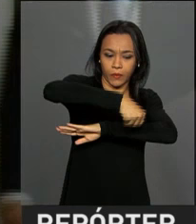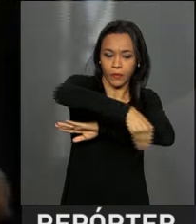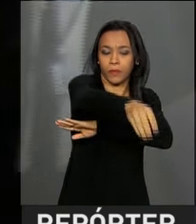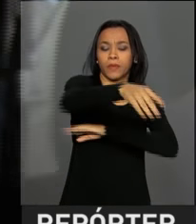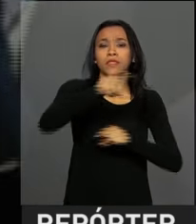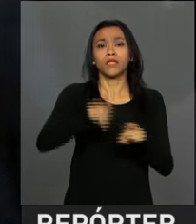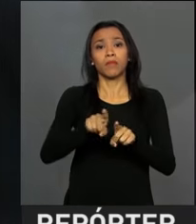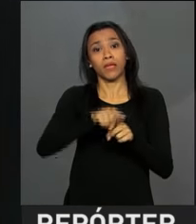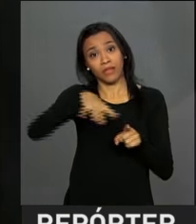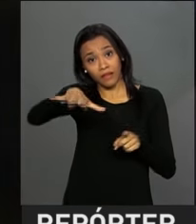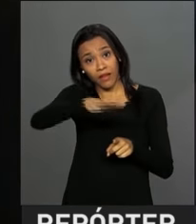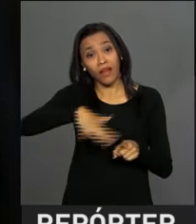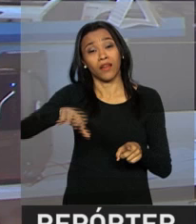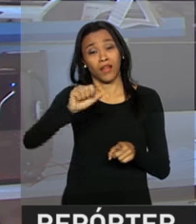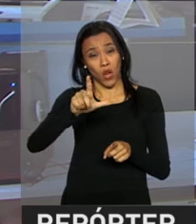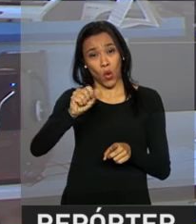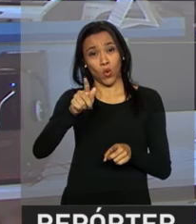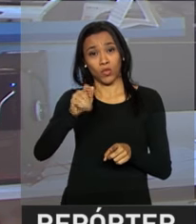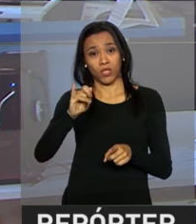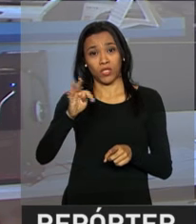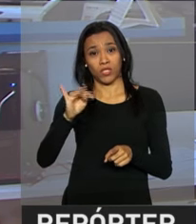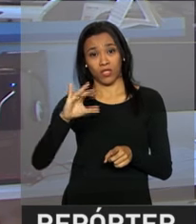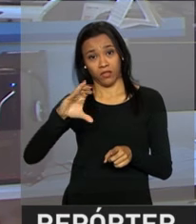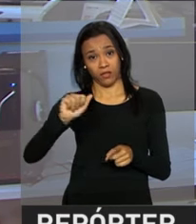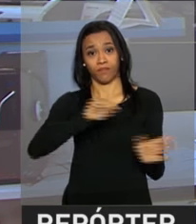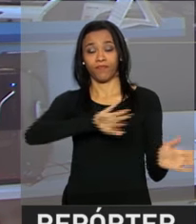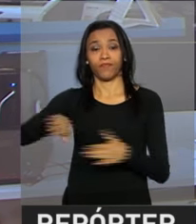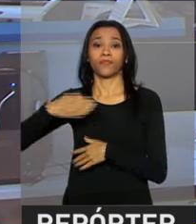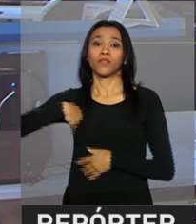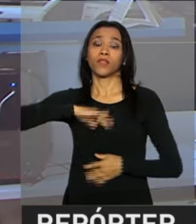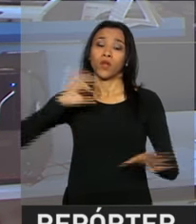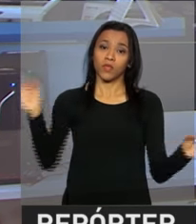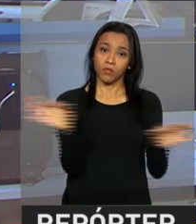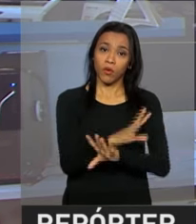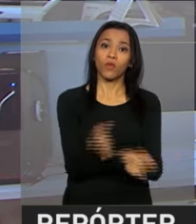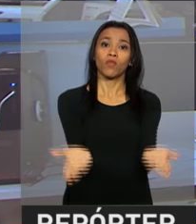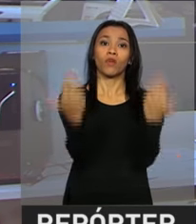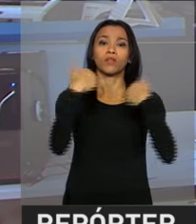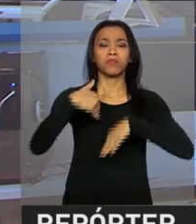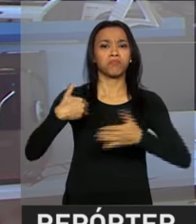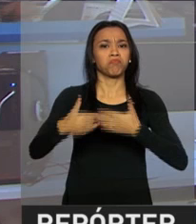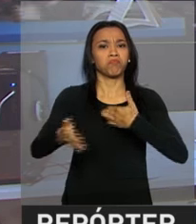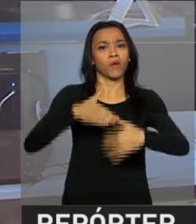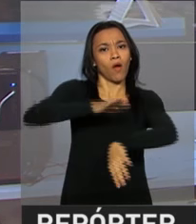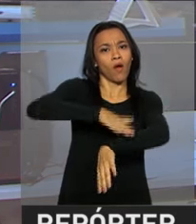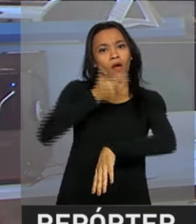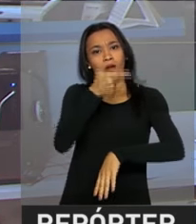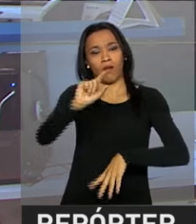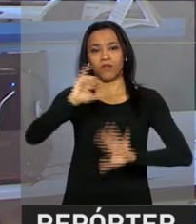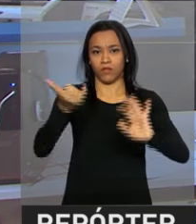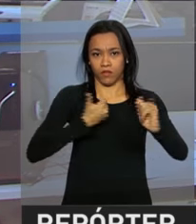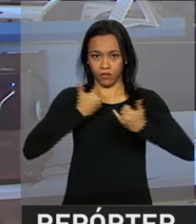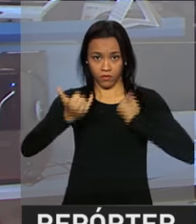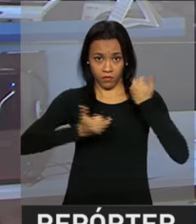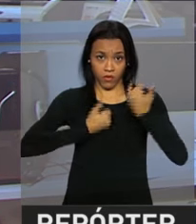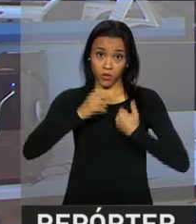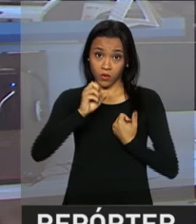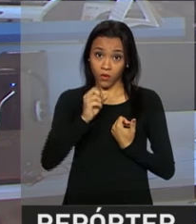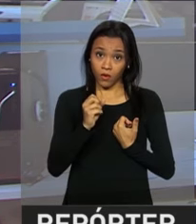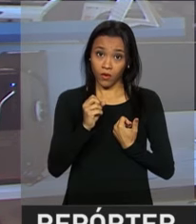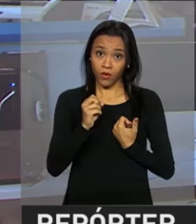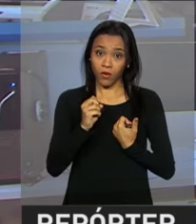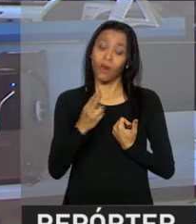de logísticas ruins que nós temos hoje. E nós ficamos por aqui. Voltamos a qualquer momento com outras informações ou